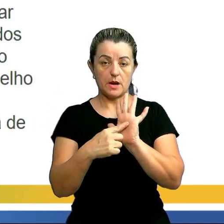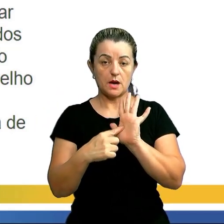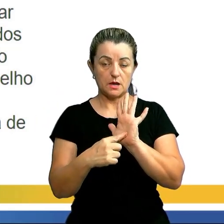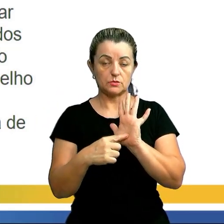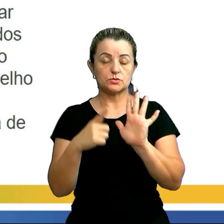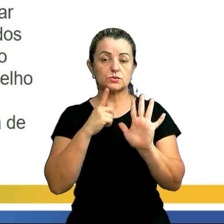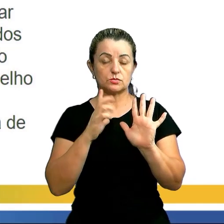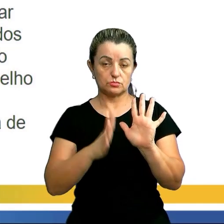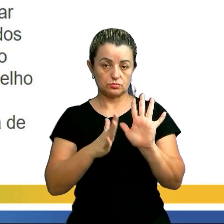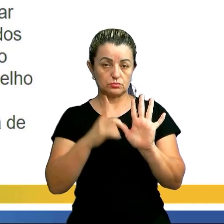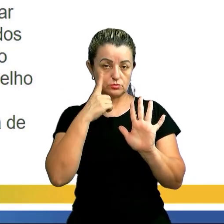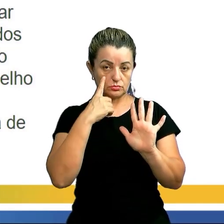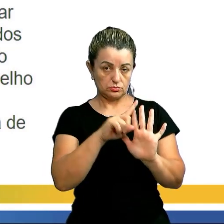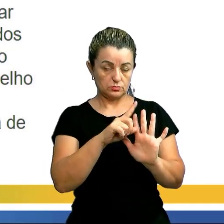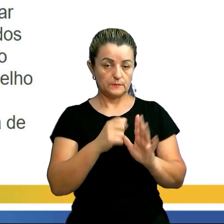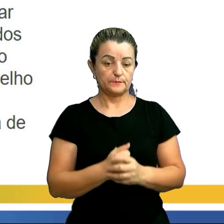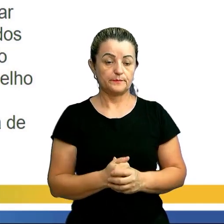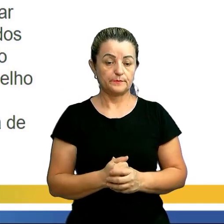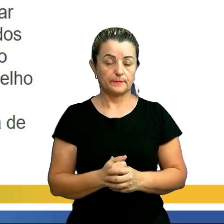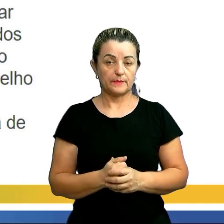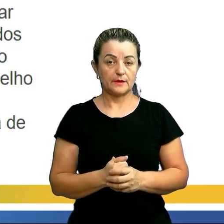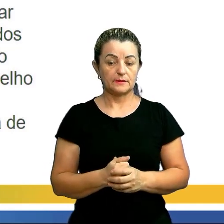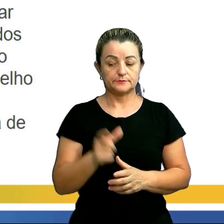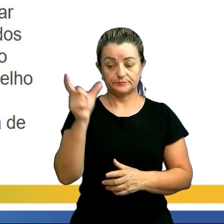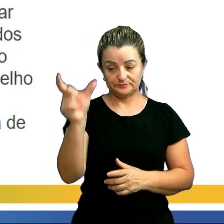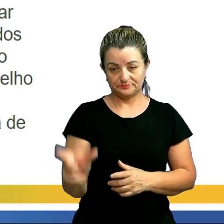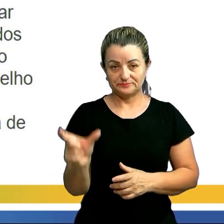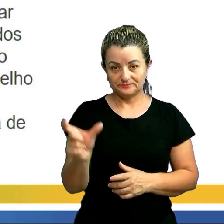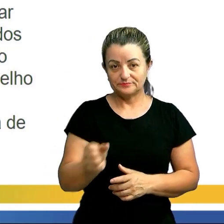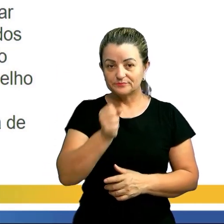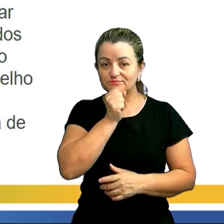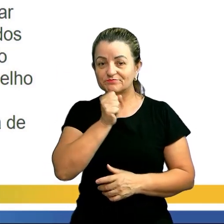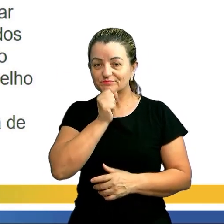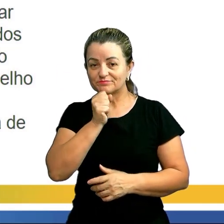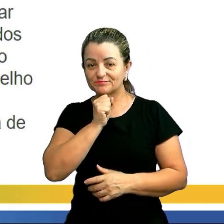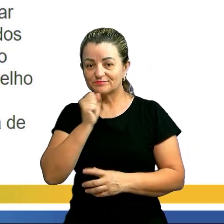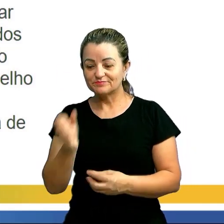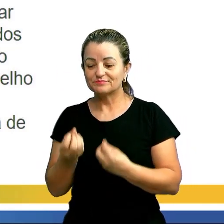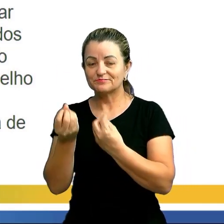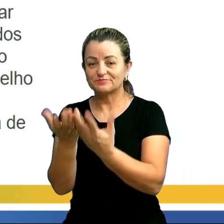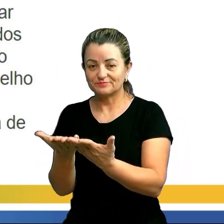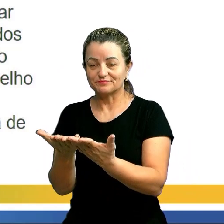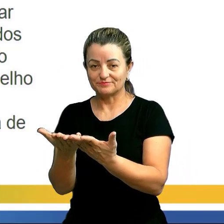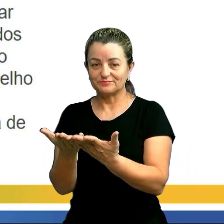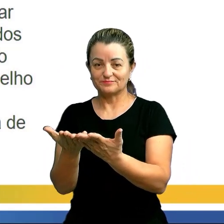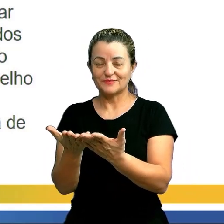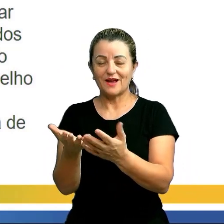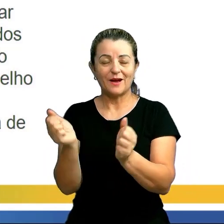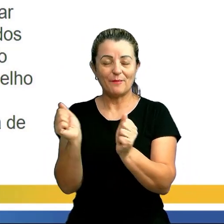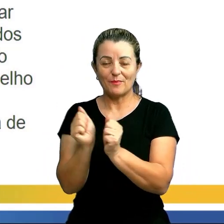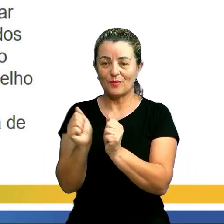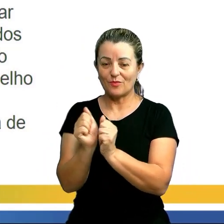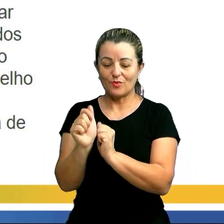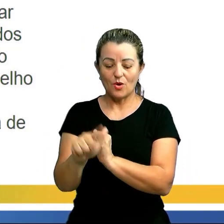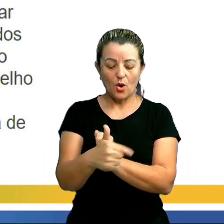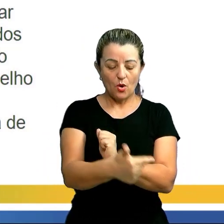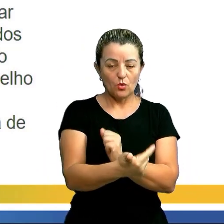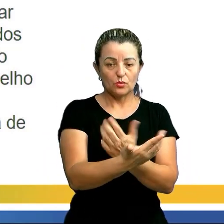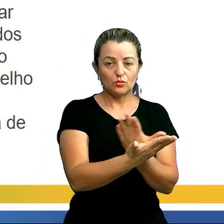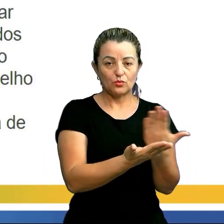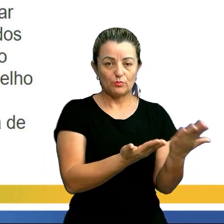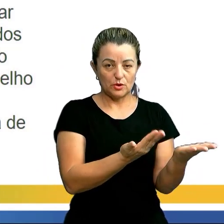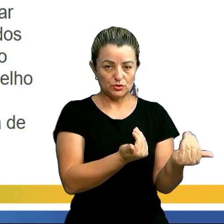2 terrenos com áreas de mesma medida para cada filho. Um dos terrenos visitados já está demarcado, embora não tenha